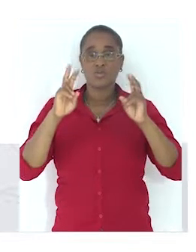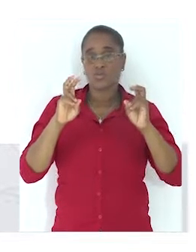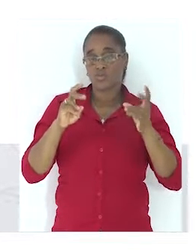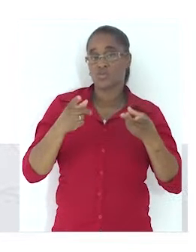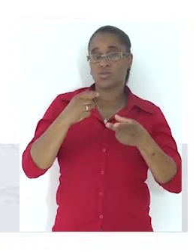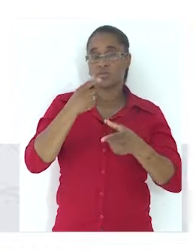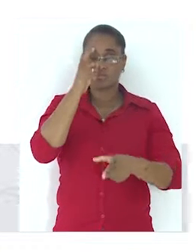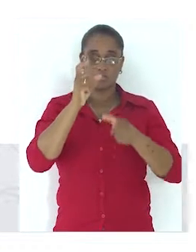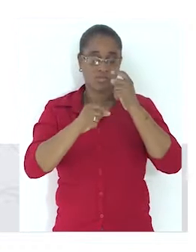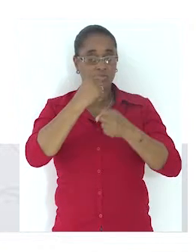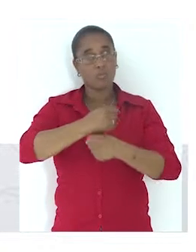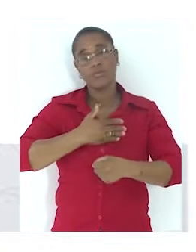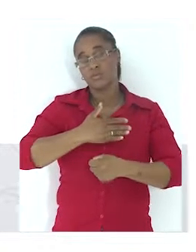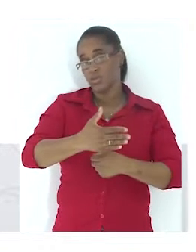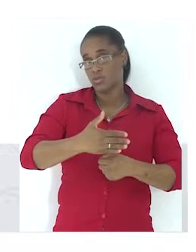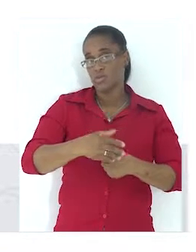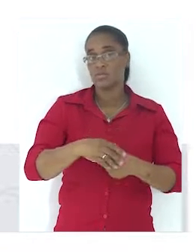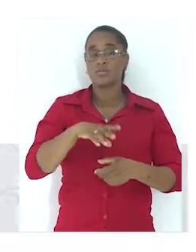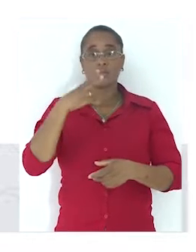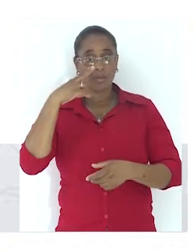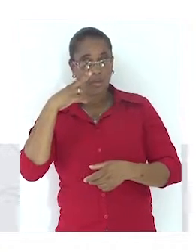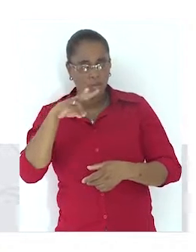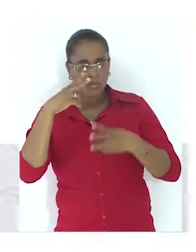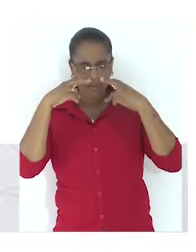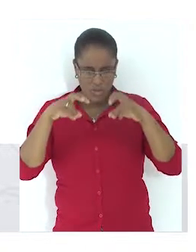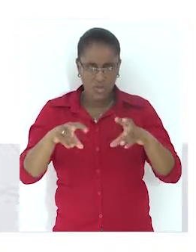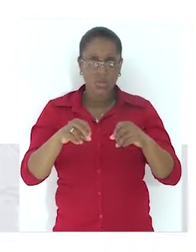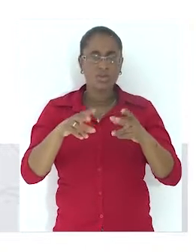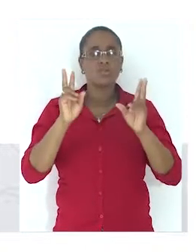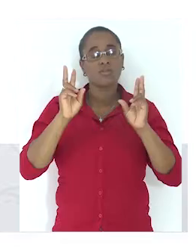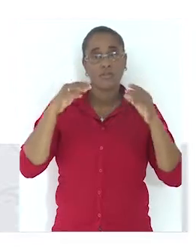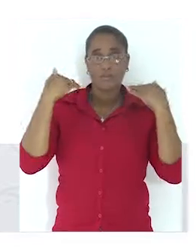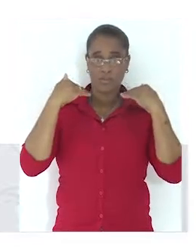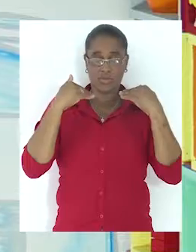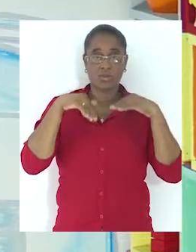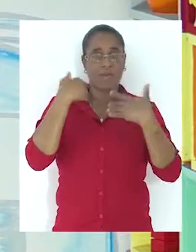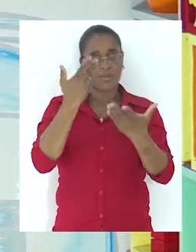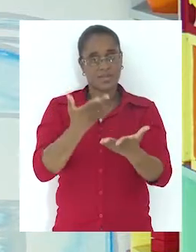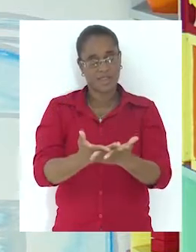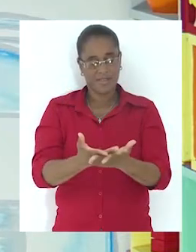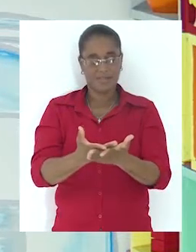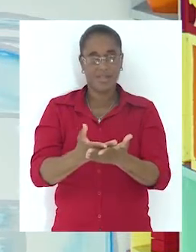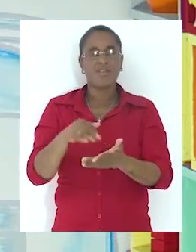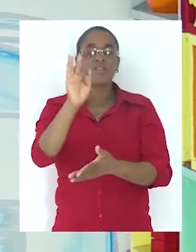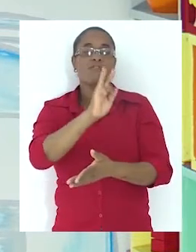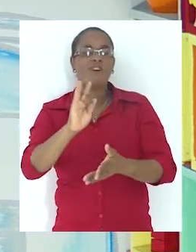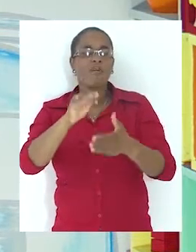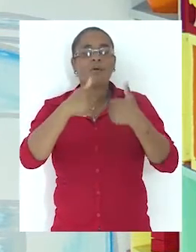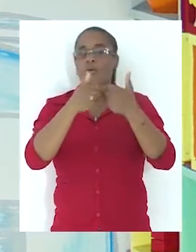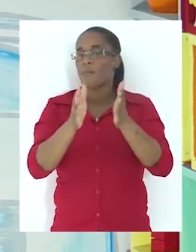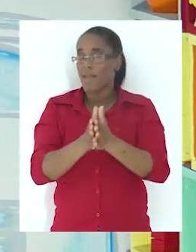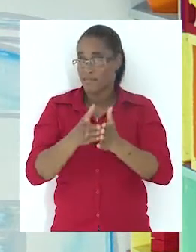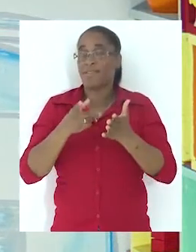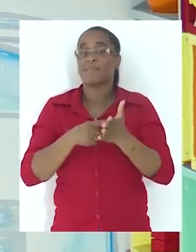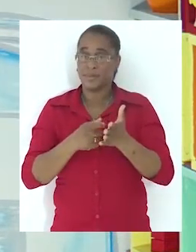de profissionais que apuram os detalhes e os apresentam de forma completa e precisa.